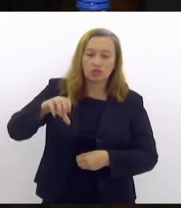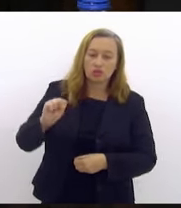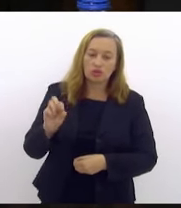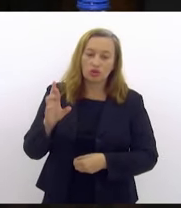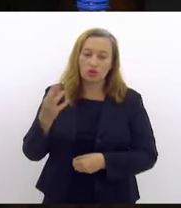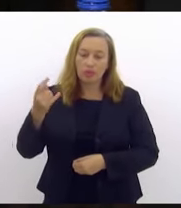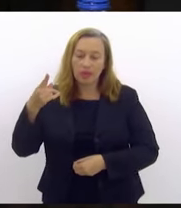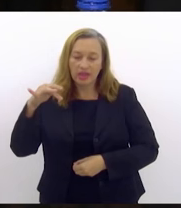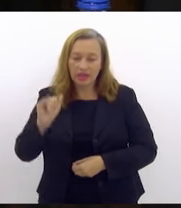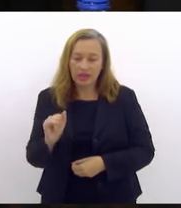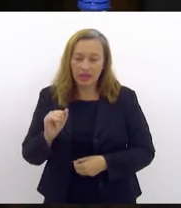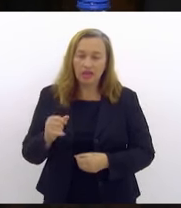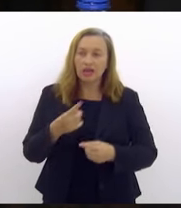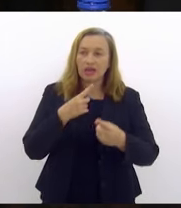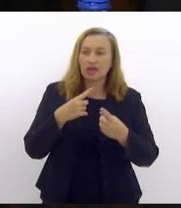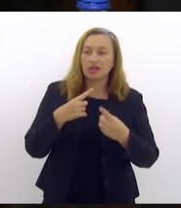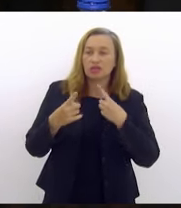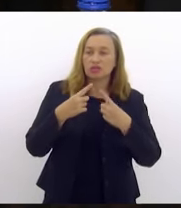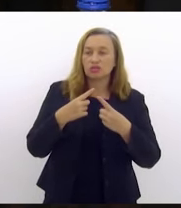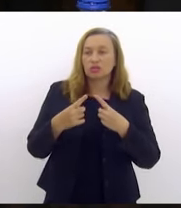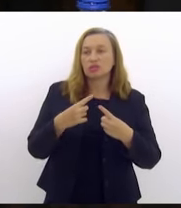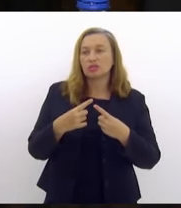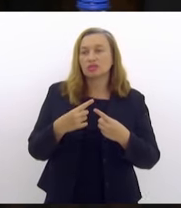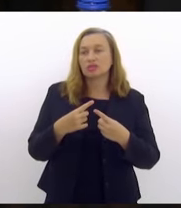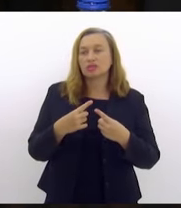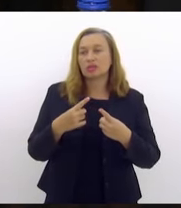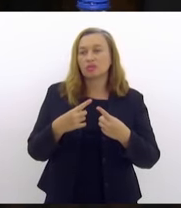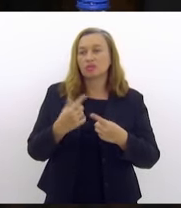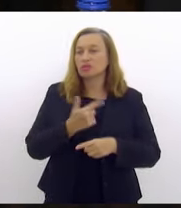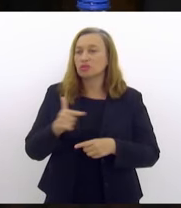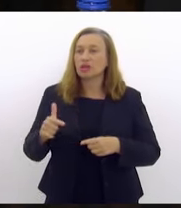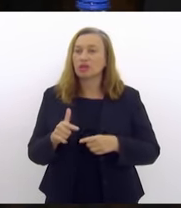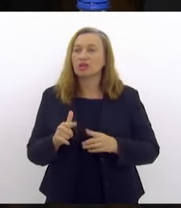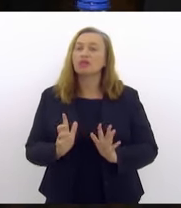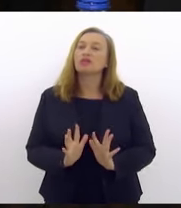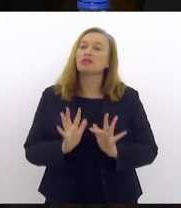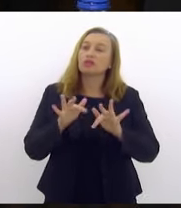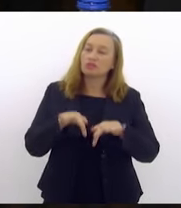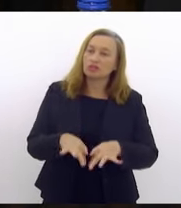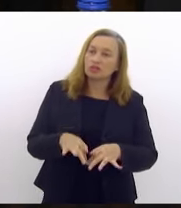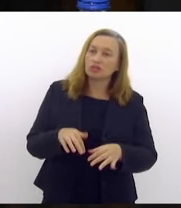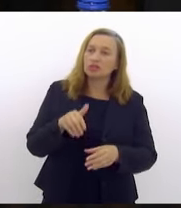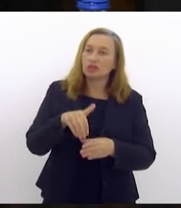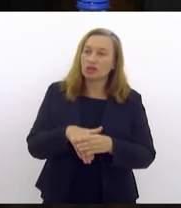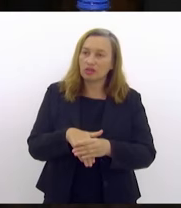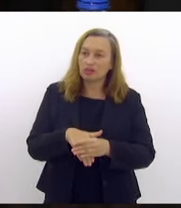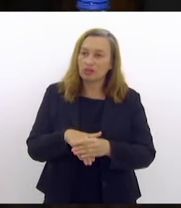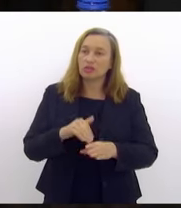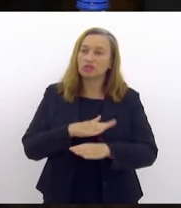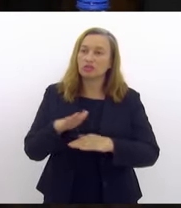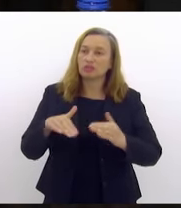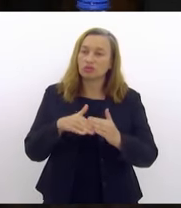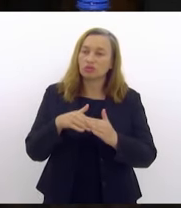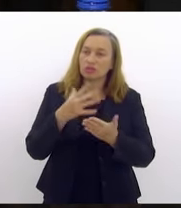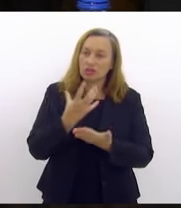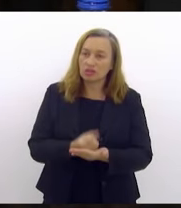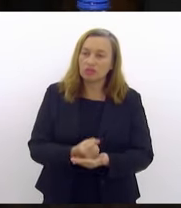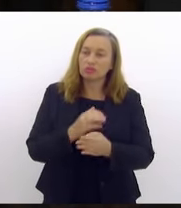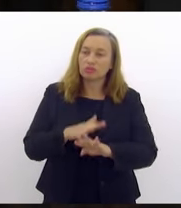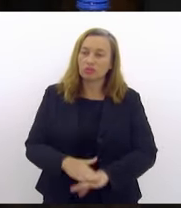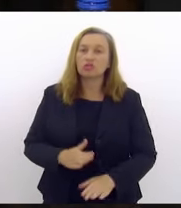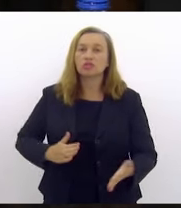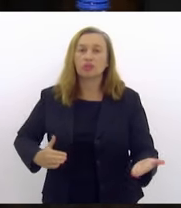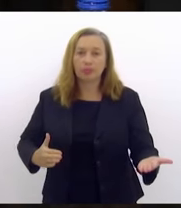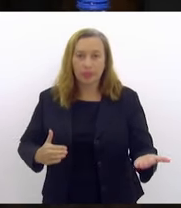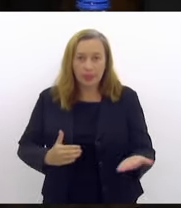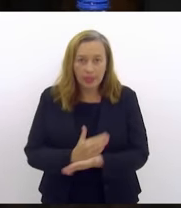legislativa favorável, relator deputado Rosenberg Reis. Em discussão, não havendo quem queira discutir, encerrada a discussão. Em votação, os senhores que aprovam